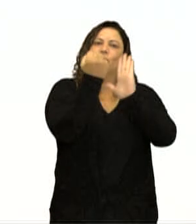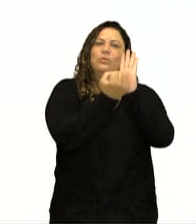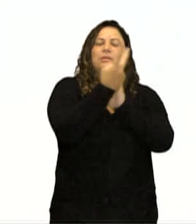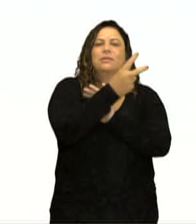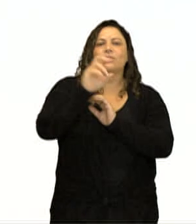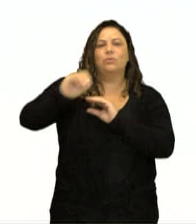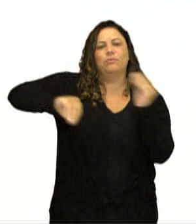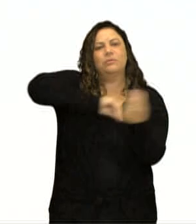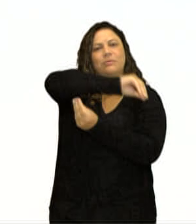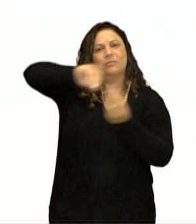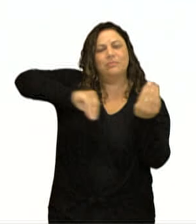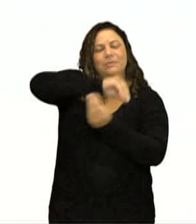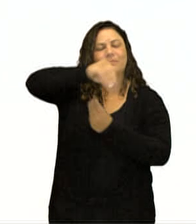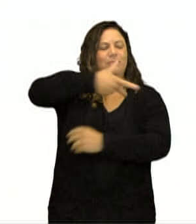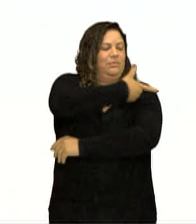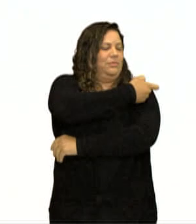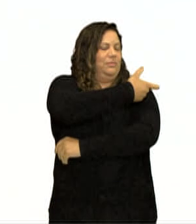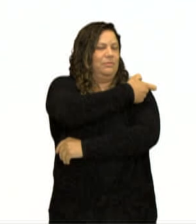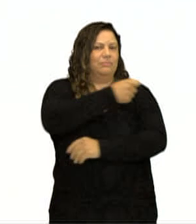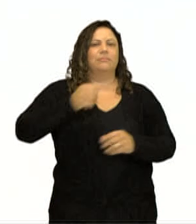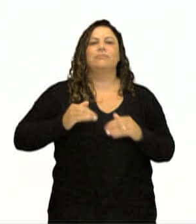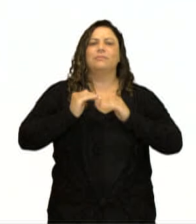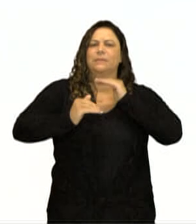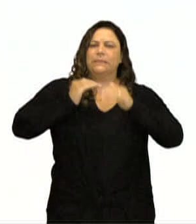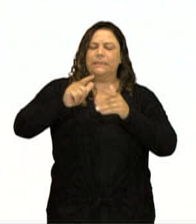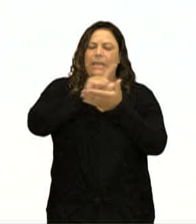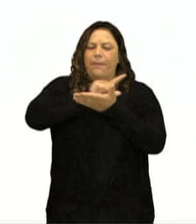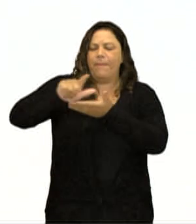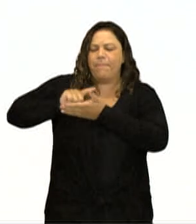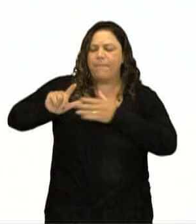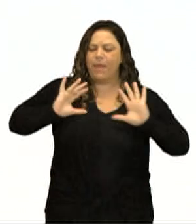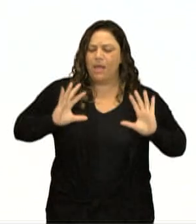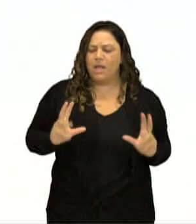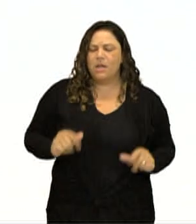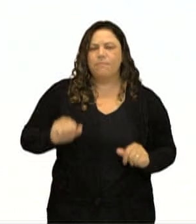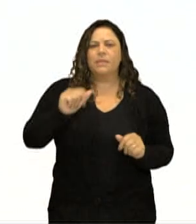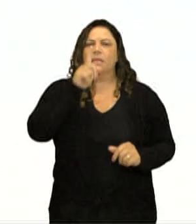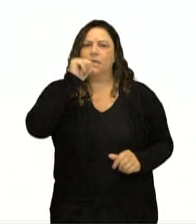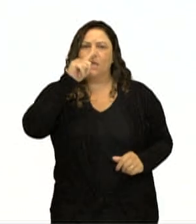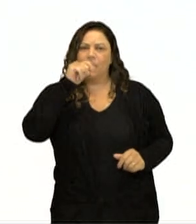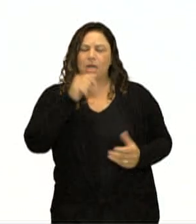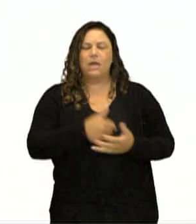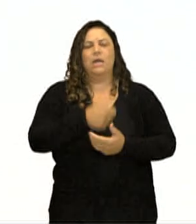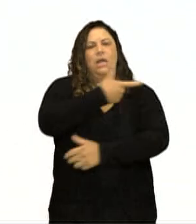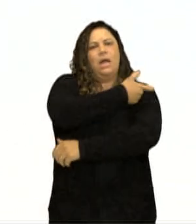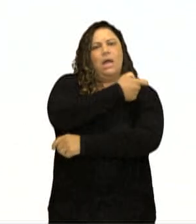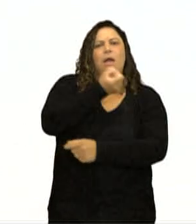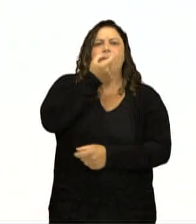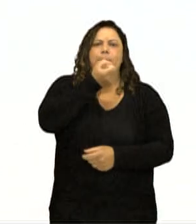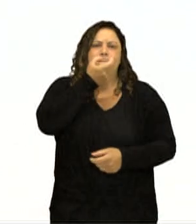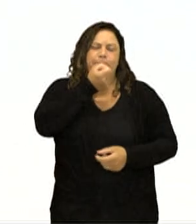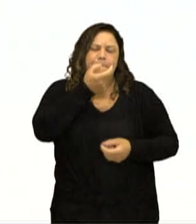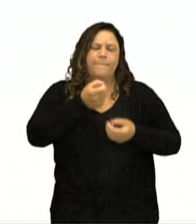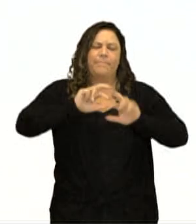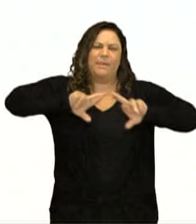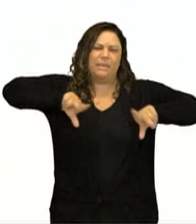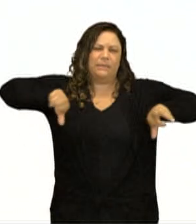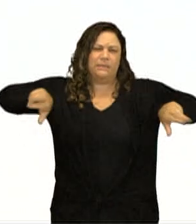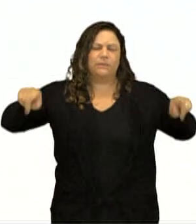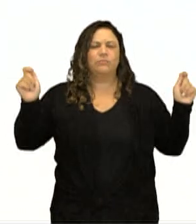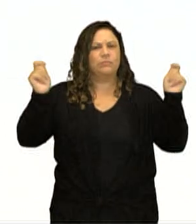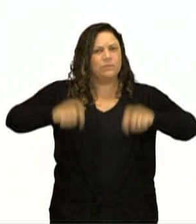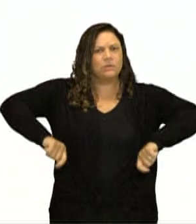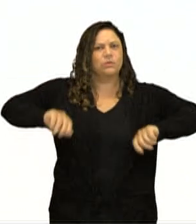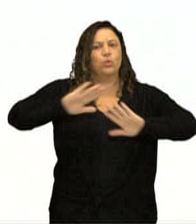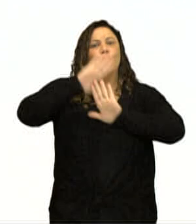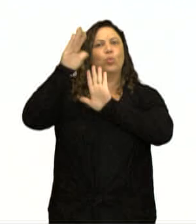né, sanitárias ali fez com que houvesse uma melhora na qualidade de vida e, com